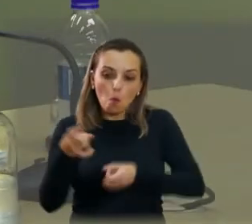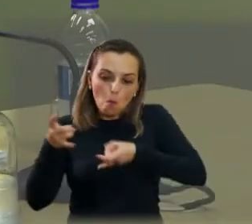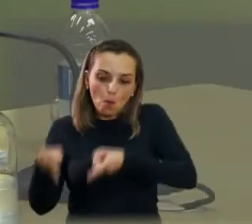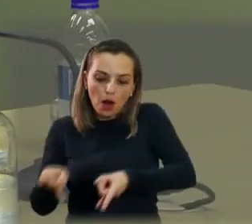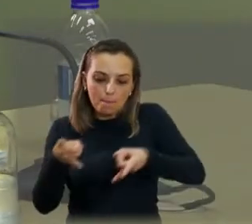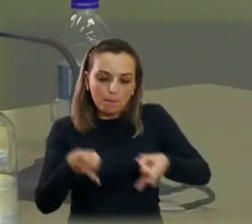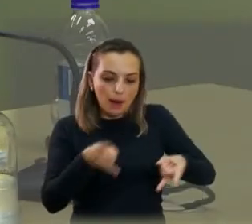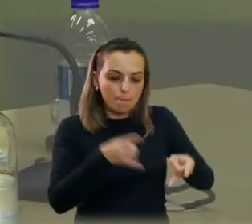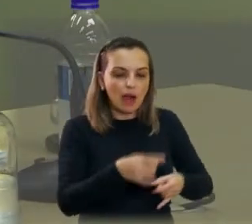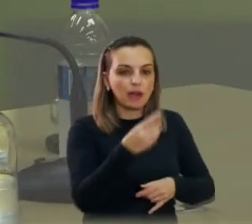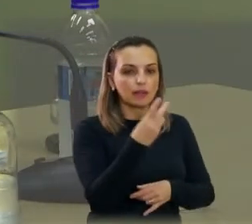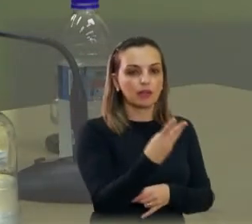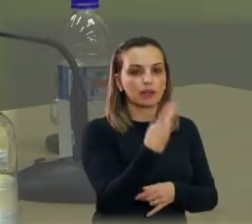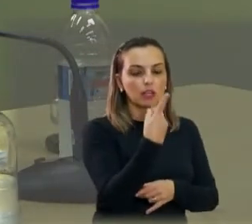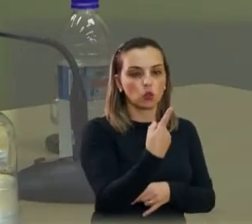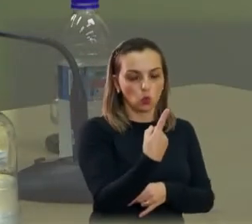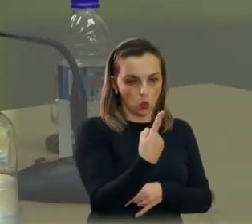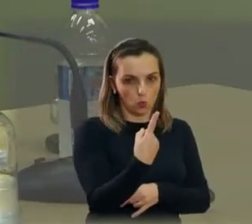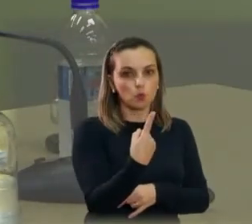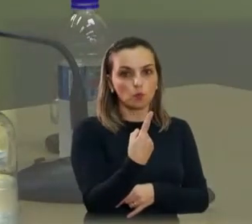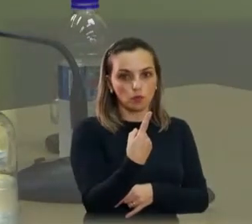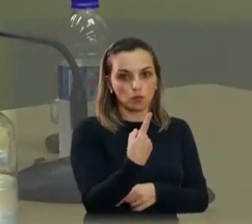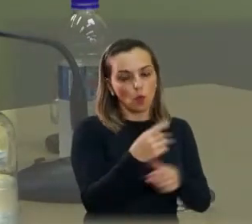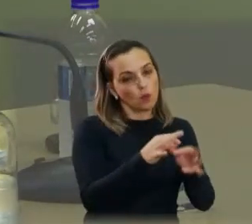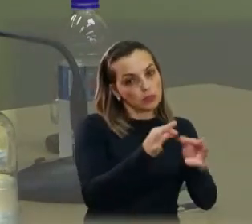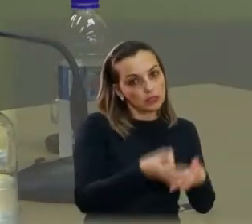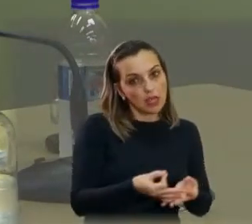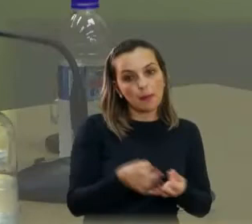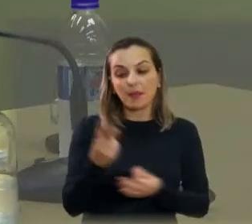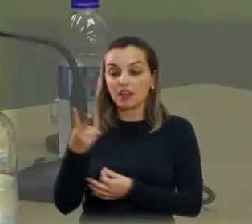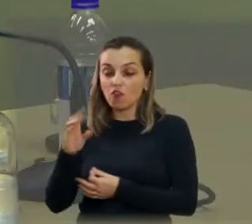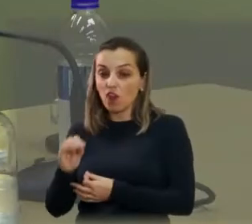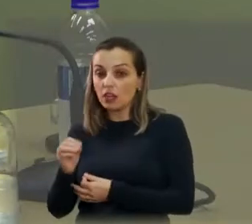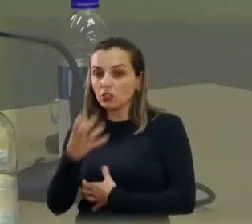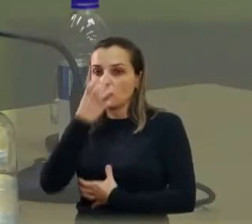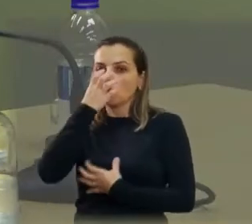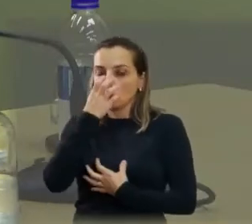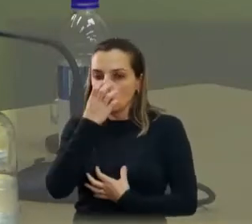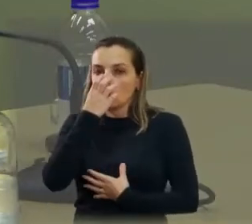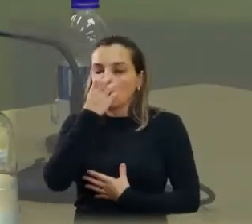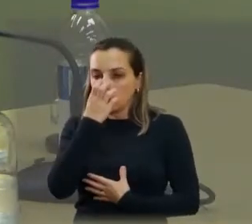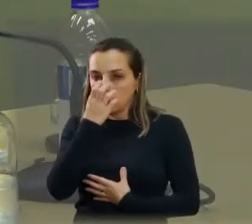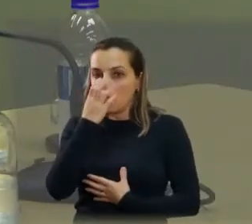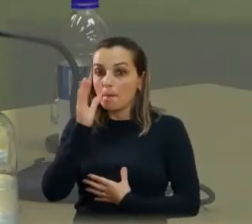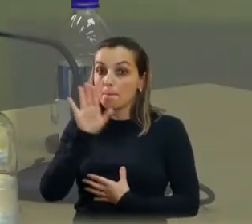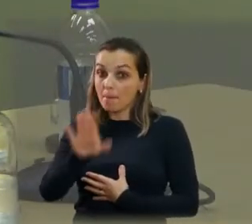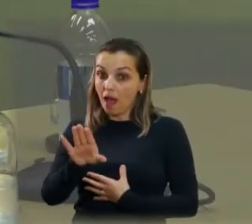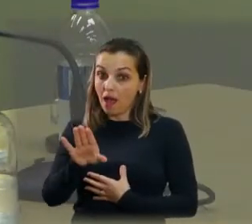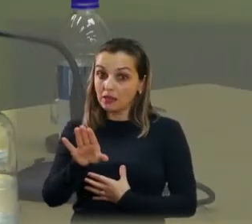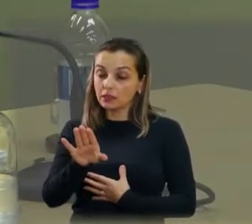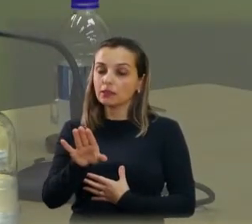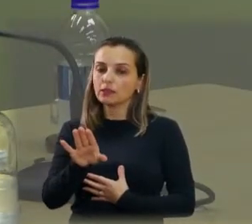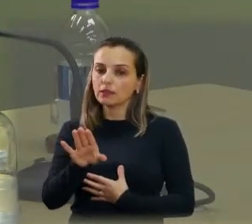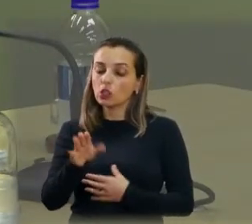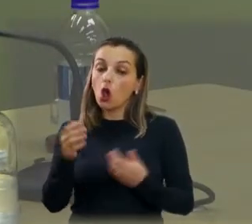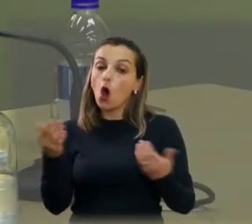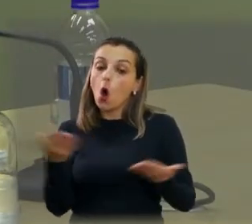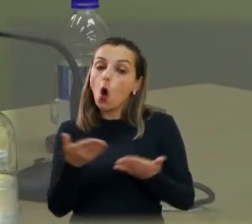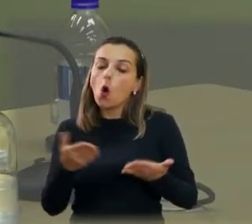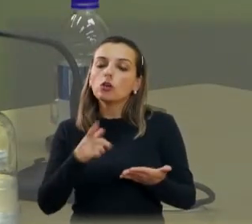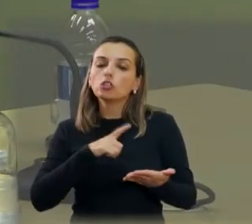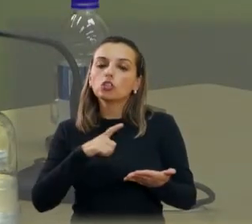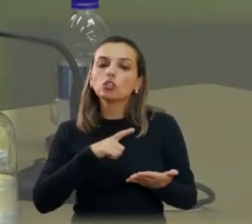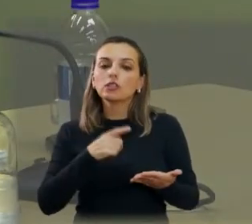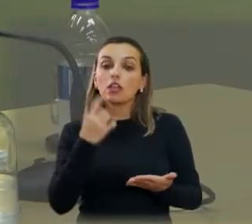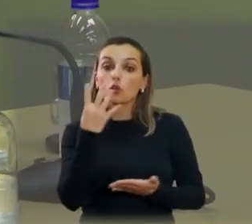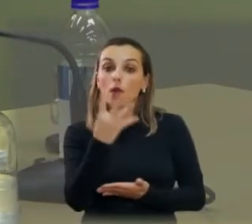sendo 31 de enfermaria e 20 de suporte ventilatório. Mas, devido à rede de gases, hoje só podemos funcionar